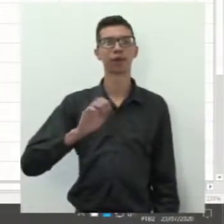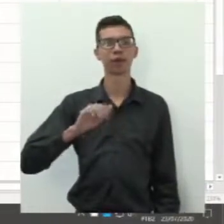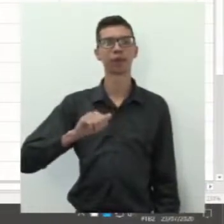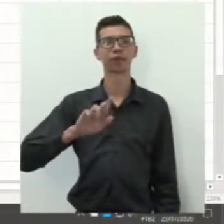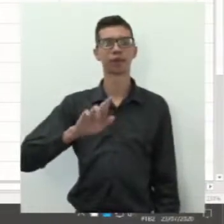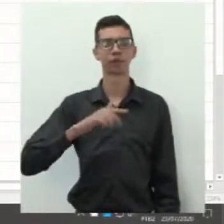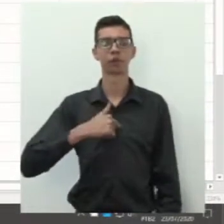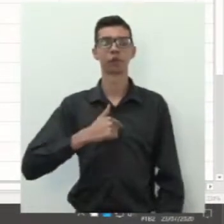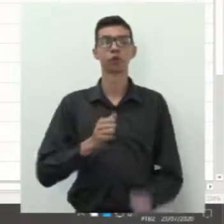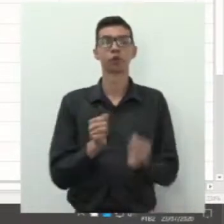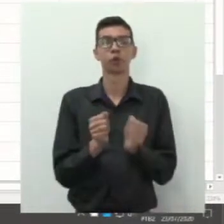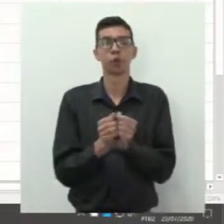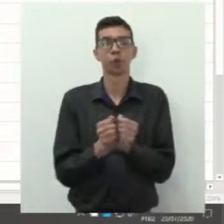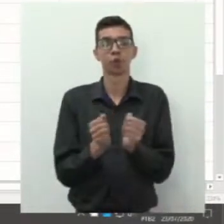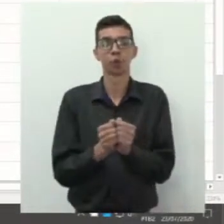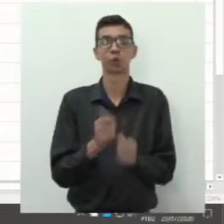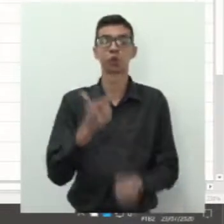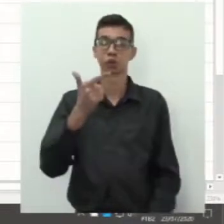aqui, ó.